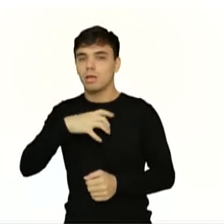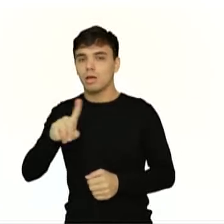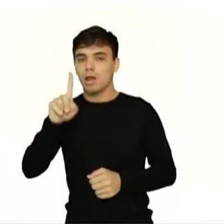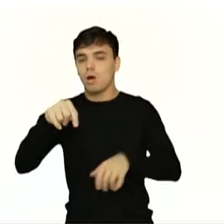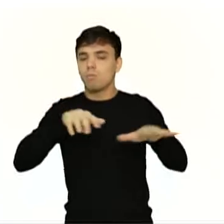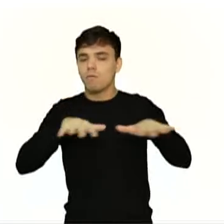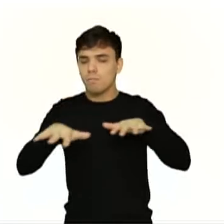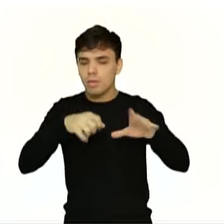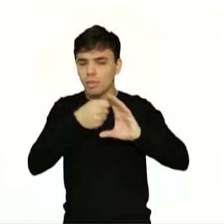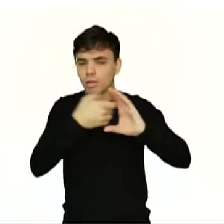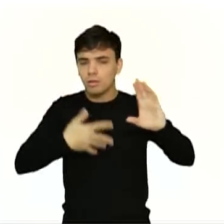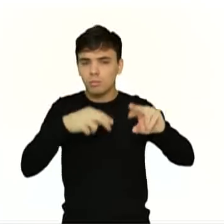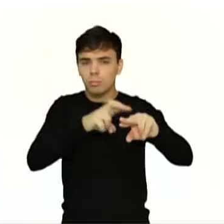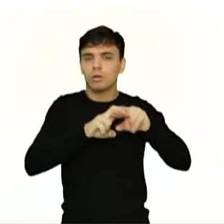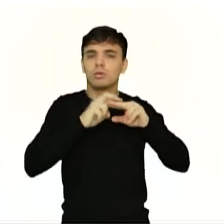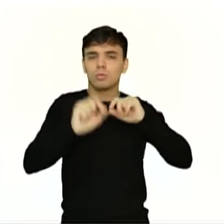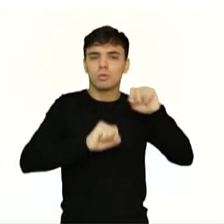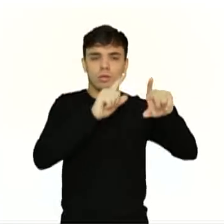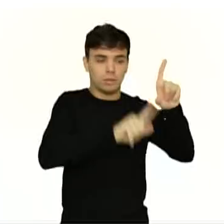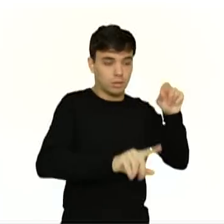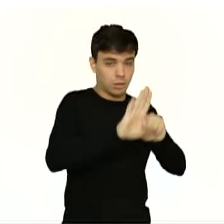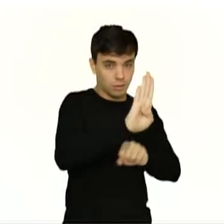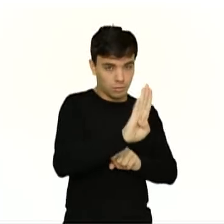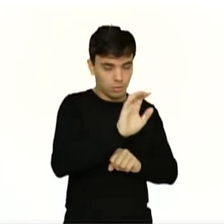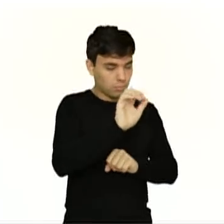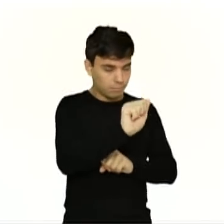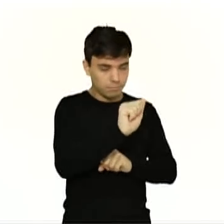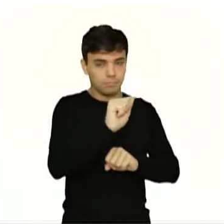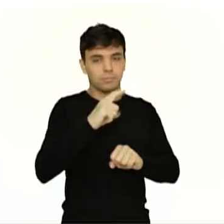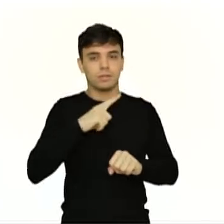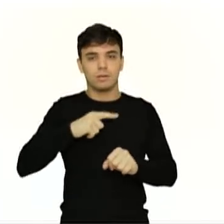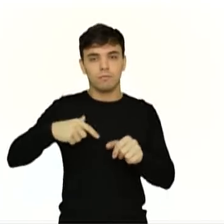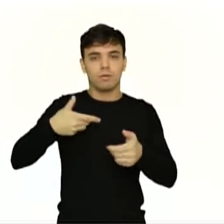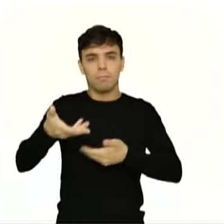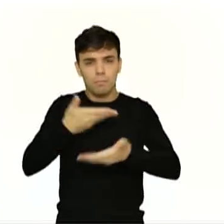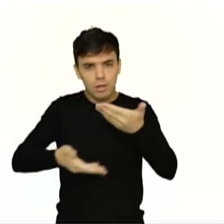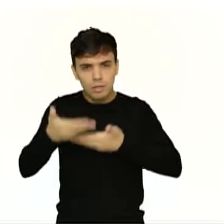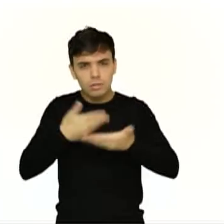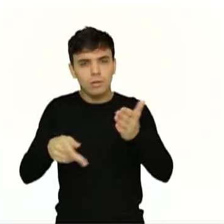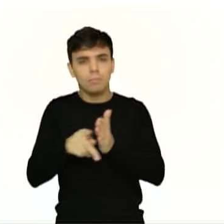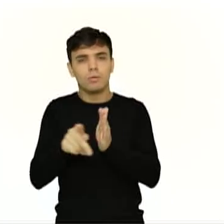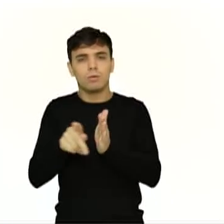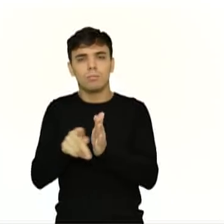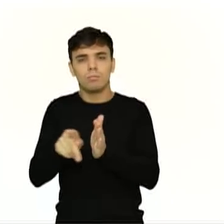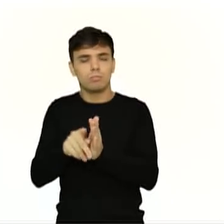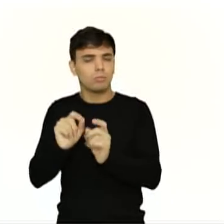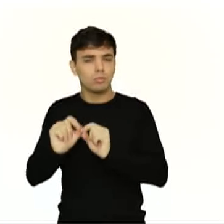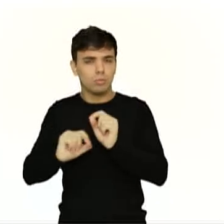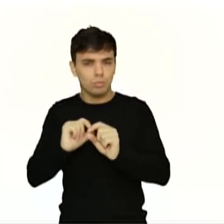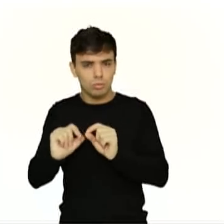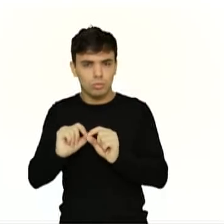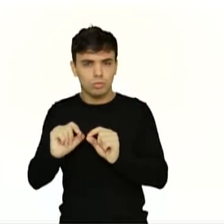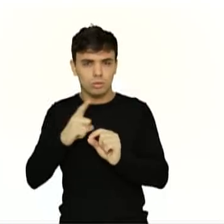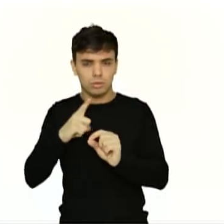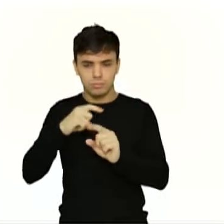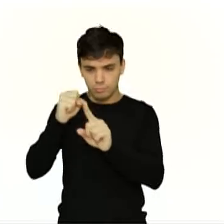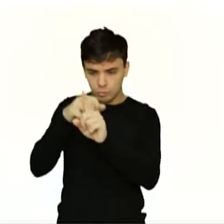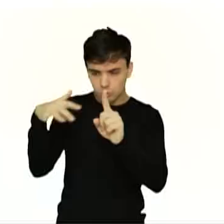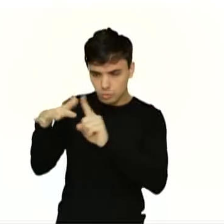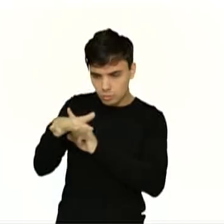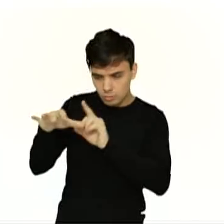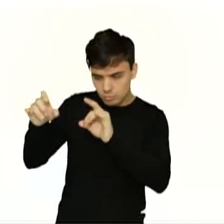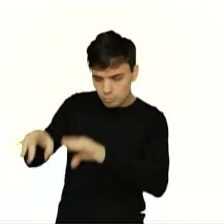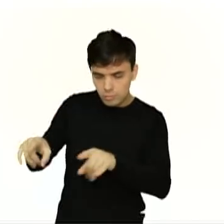que A. teve a participação popular com vista à concretização de reivindicações sociais ou